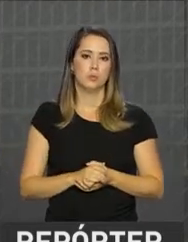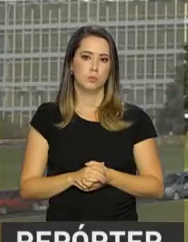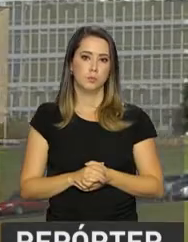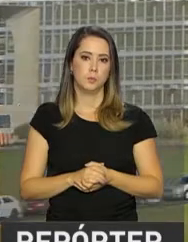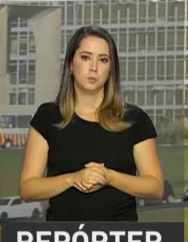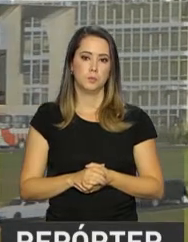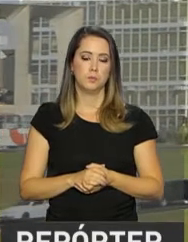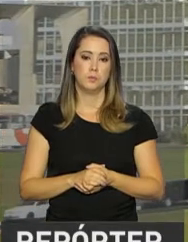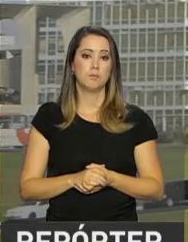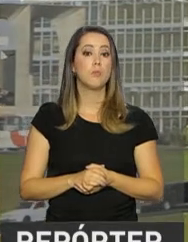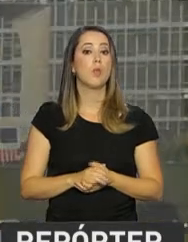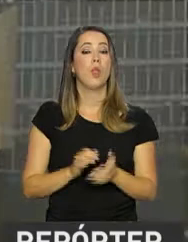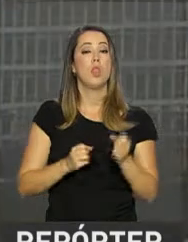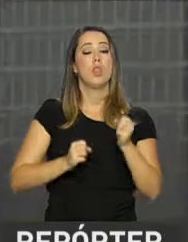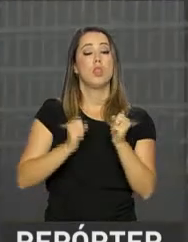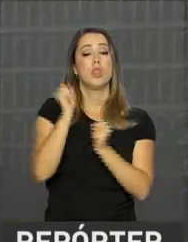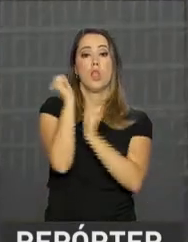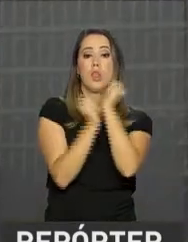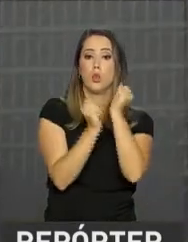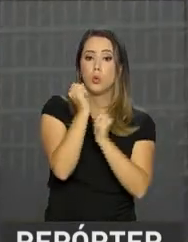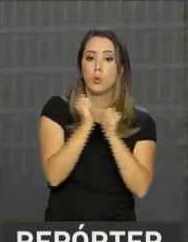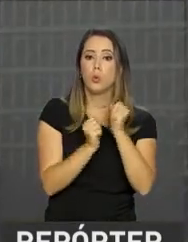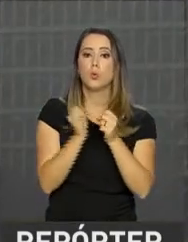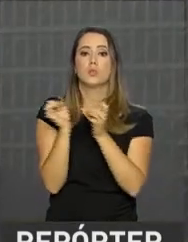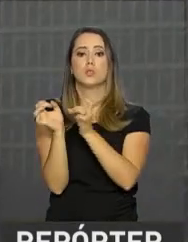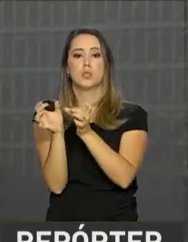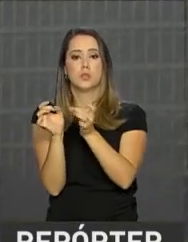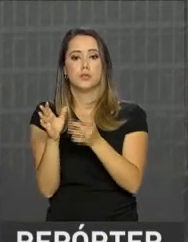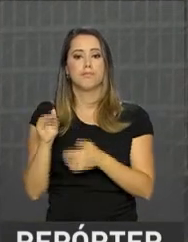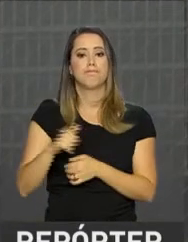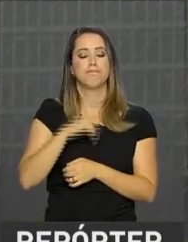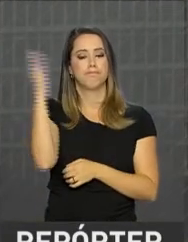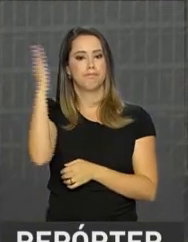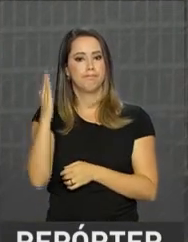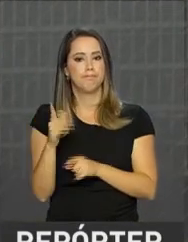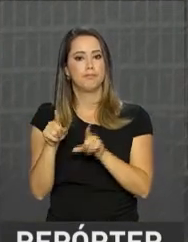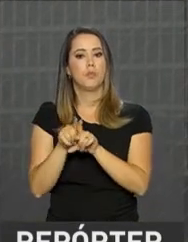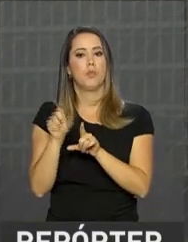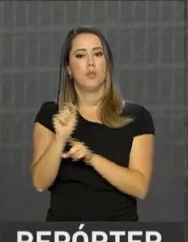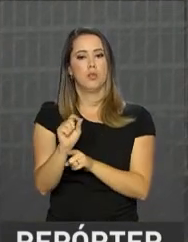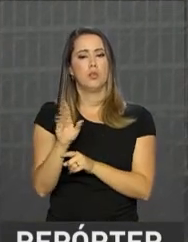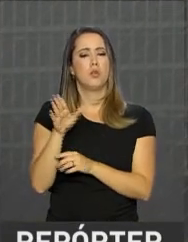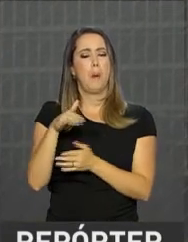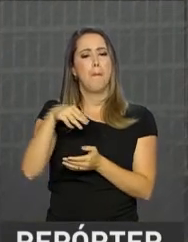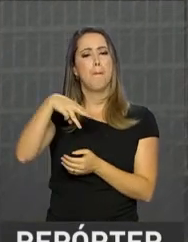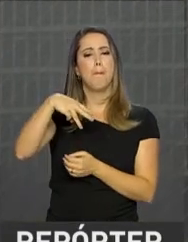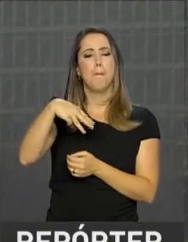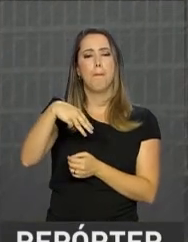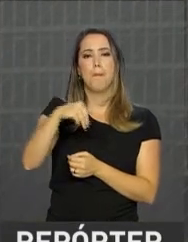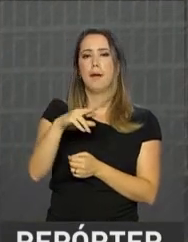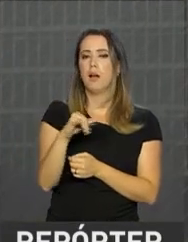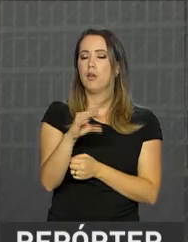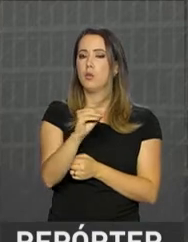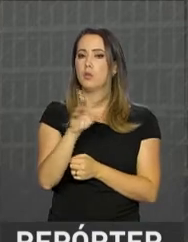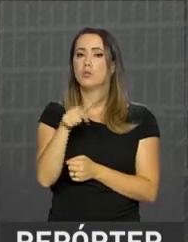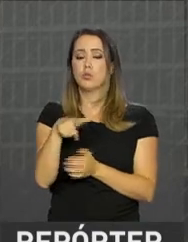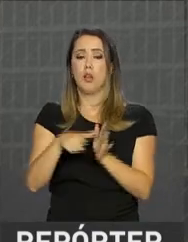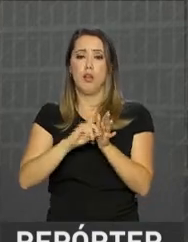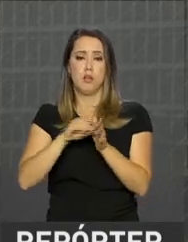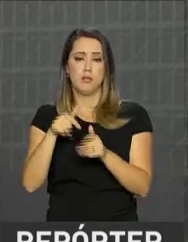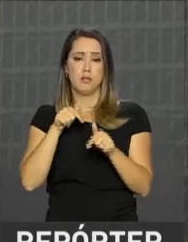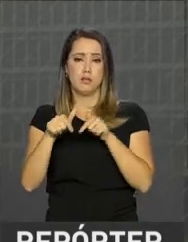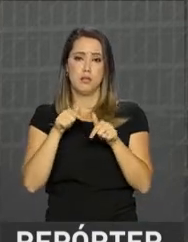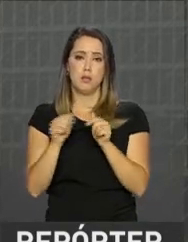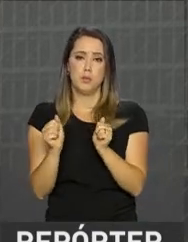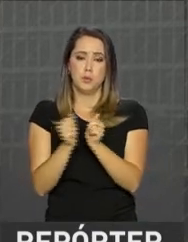energia na indústria e comércio exterior e serviços está marcos jorge que já foi secretário executivo no ministério e já atuava como